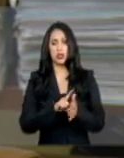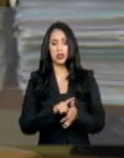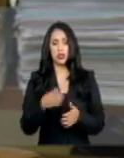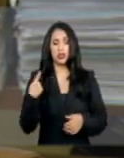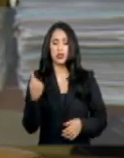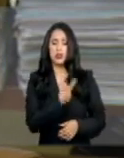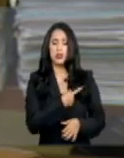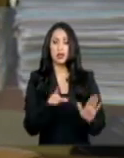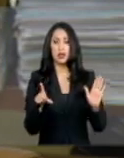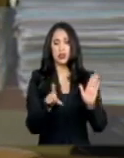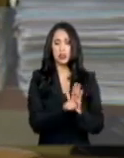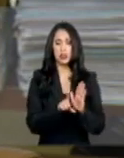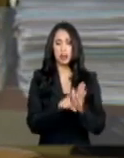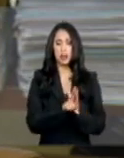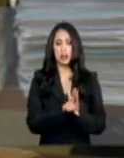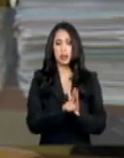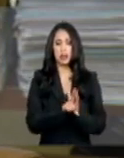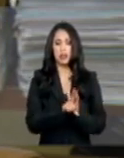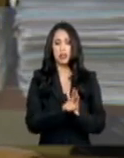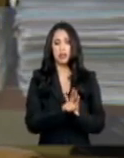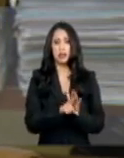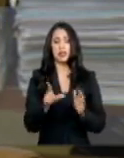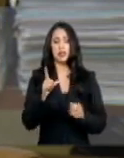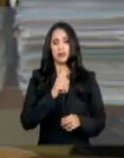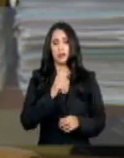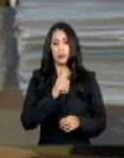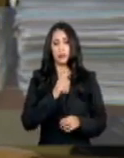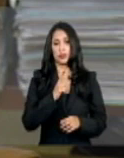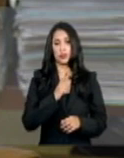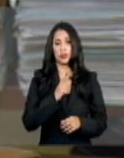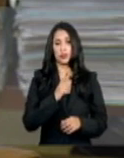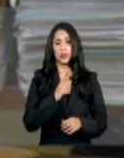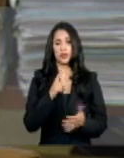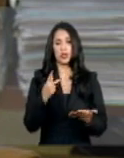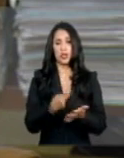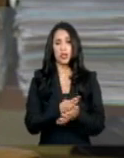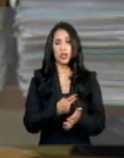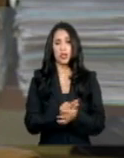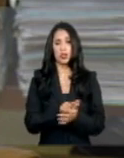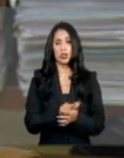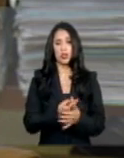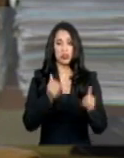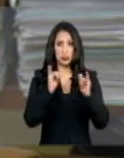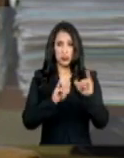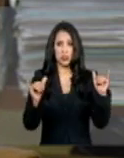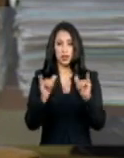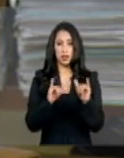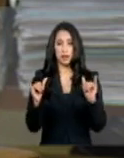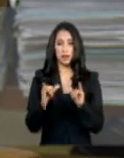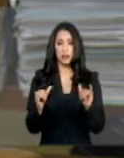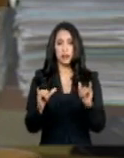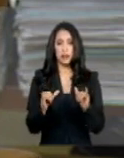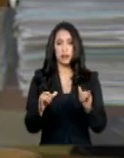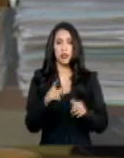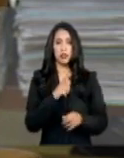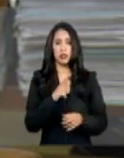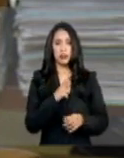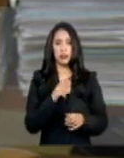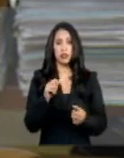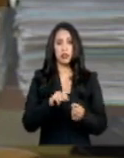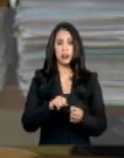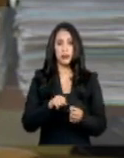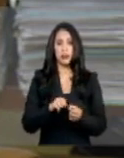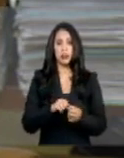da qual ainda faz habilidade em relação a tais informações devia ser construída com base